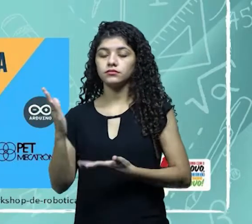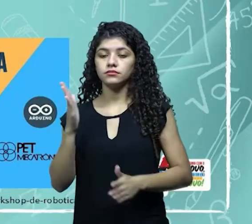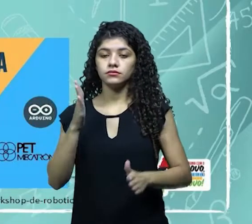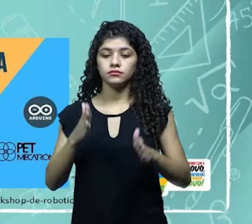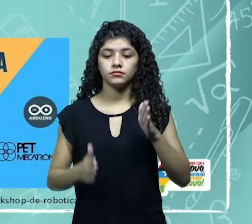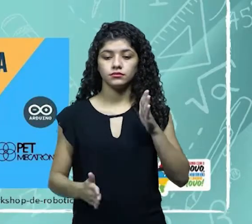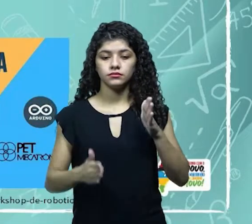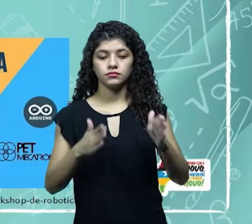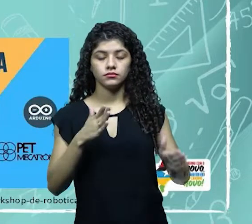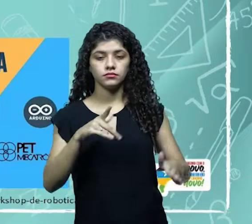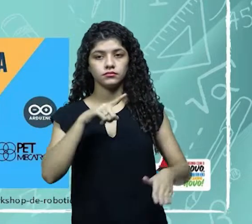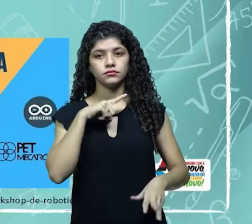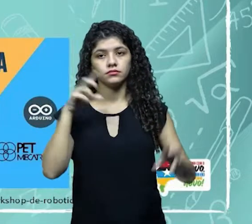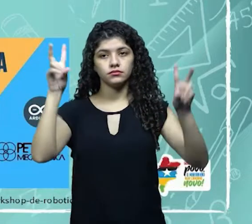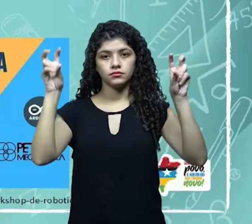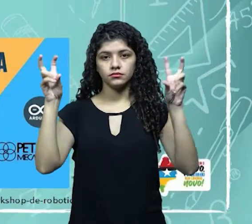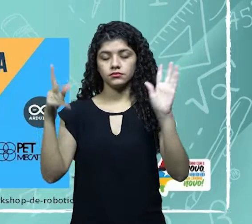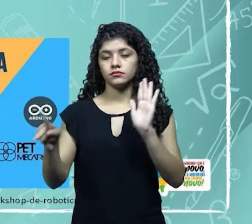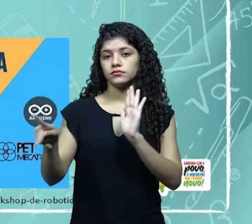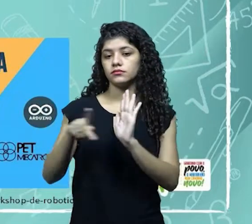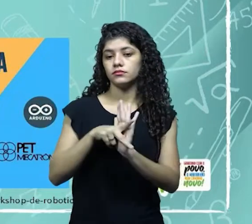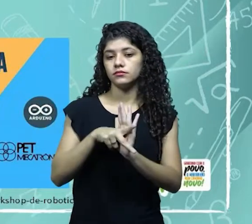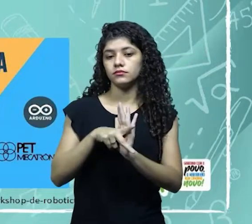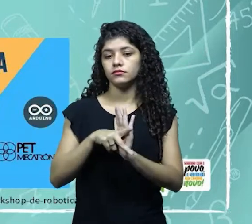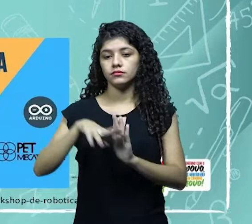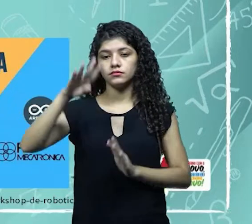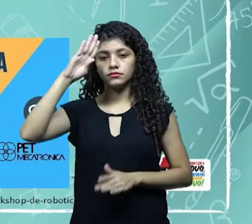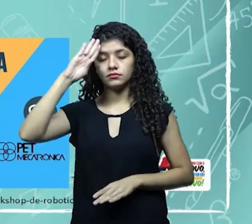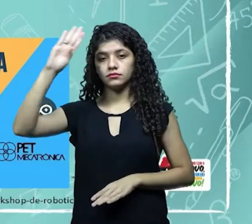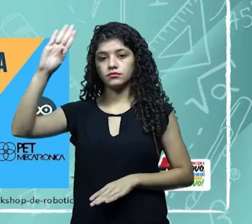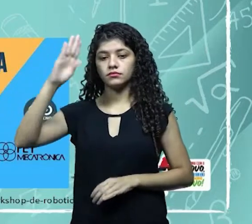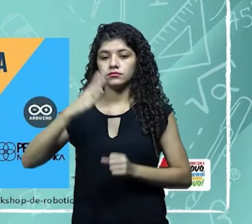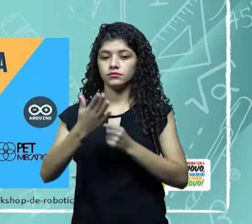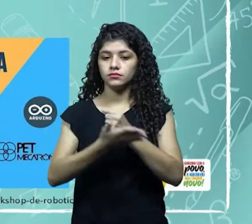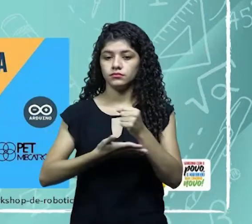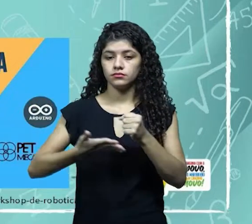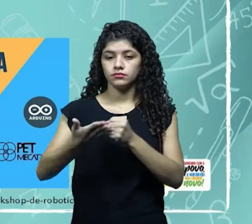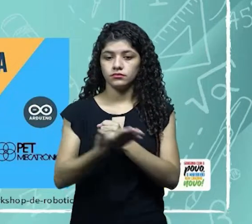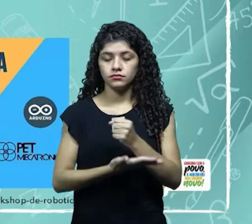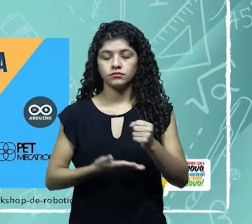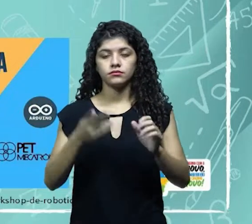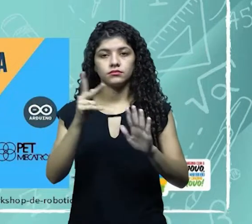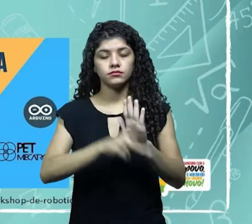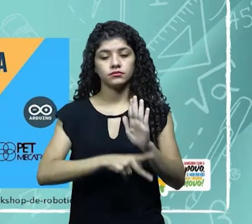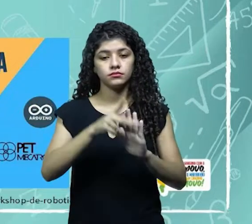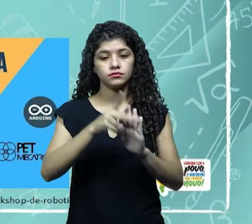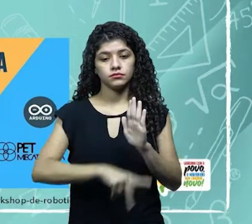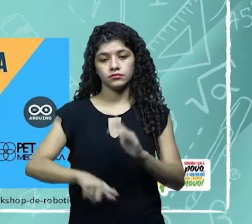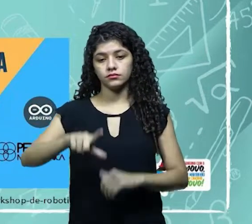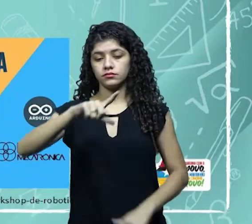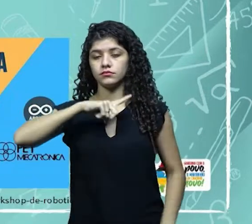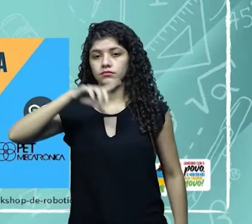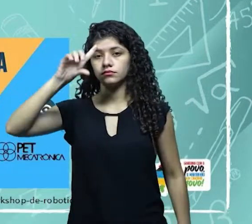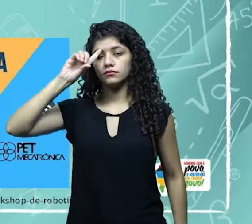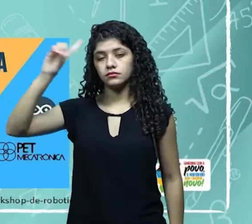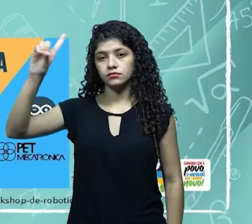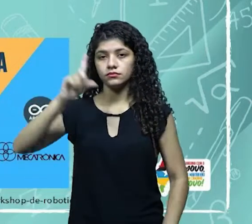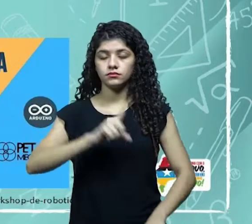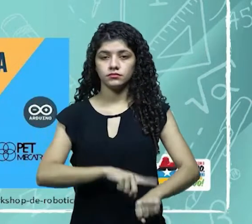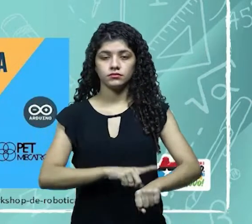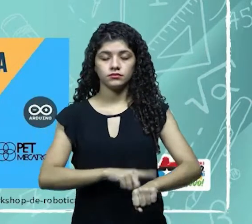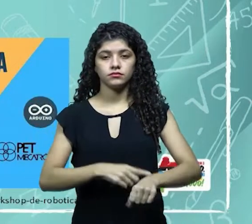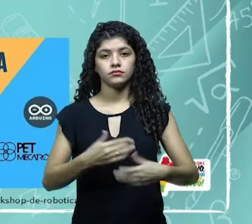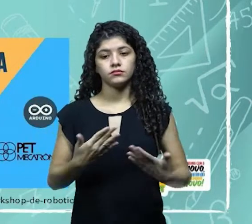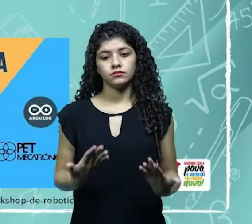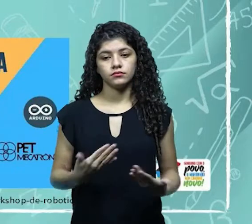ó e aqui a gente tem um exemplo né de workshop de robótica né geralmente têm uma temática né que o nosso de básicas para o projeto